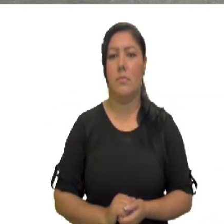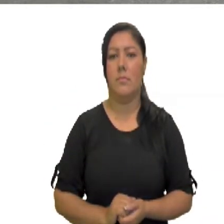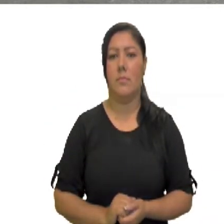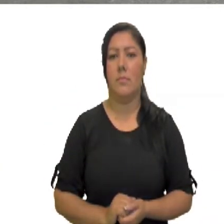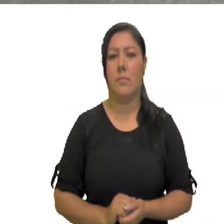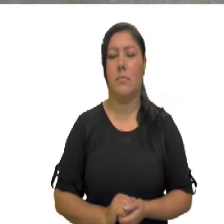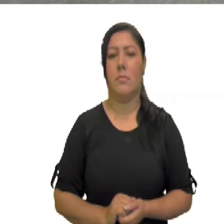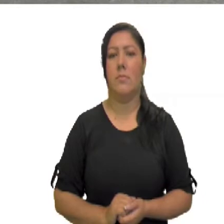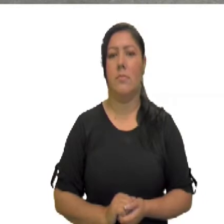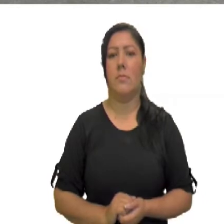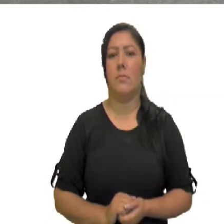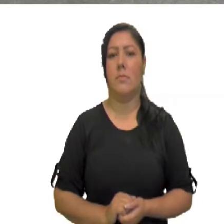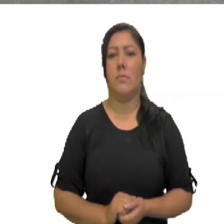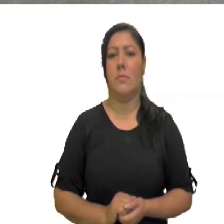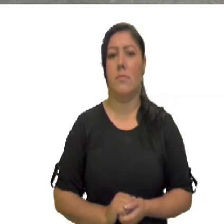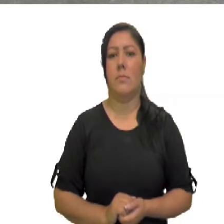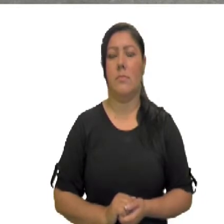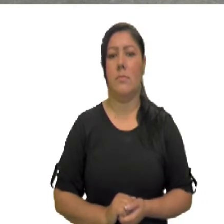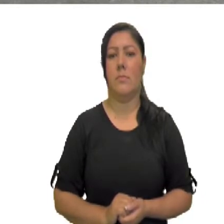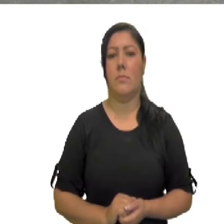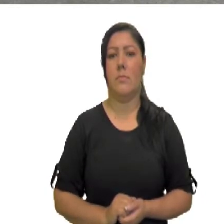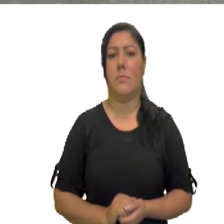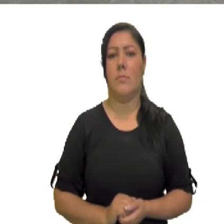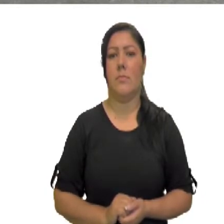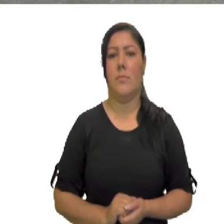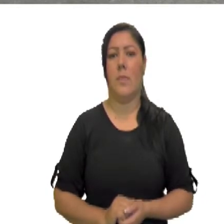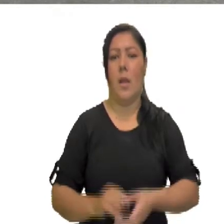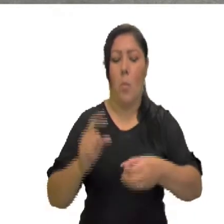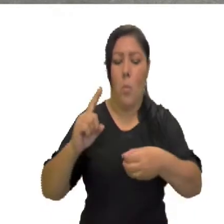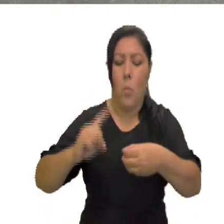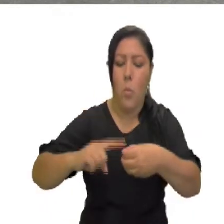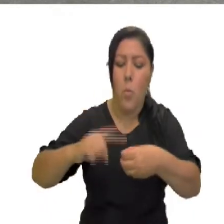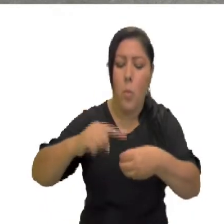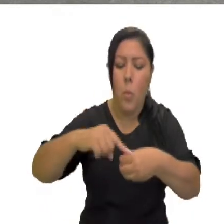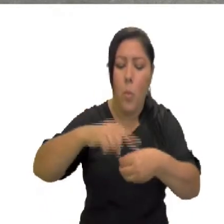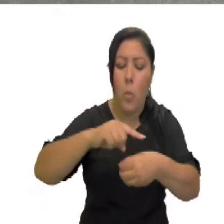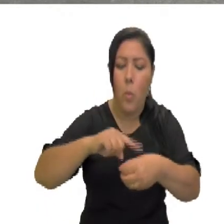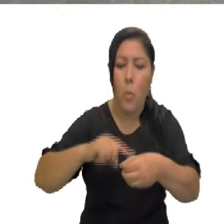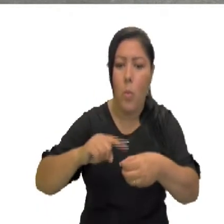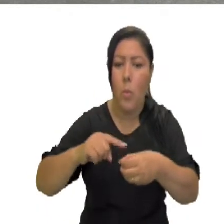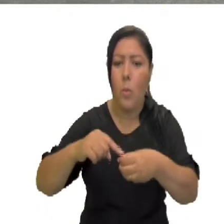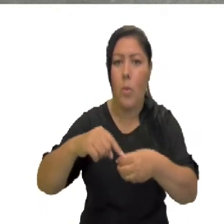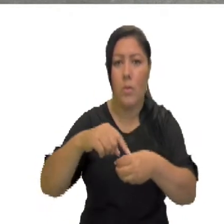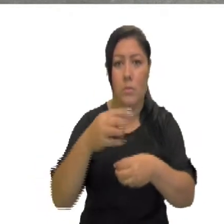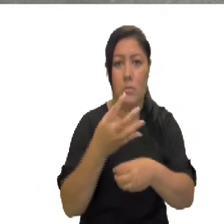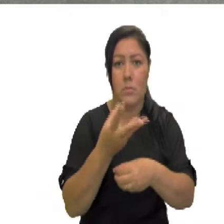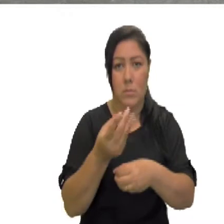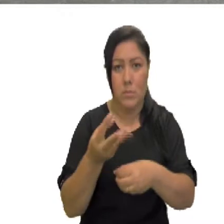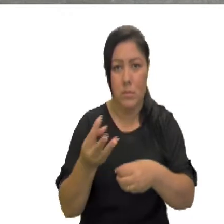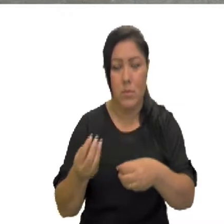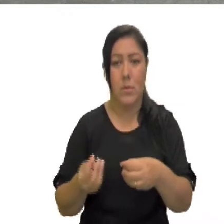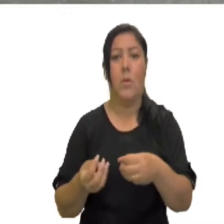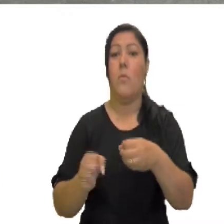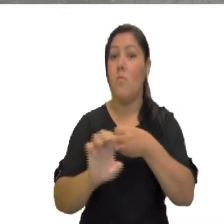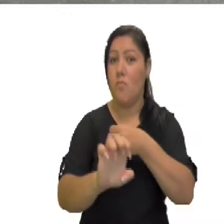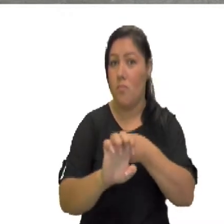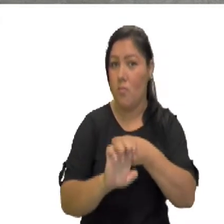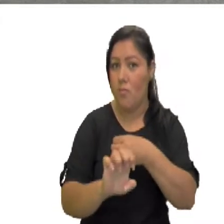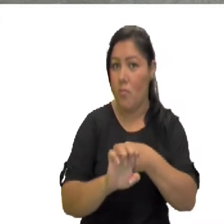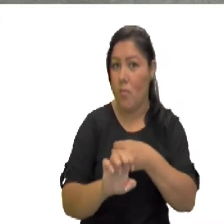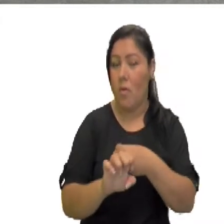e da água. Ele é pluricelular, ele é eucarionte, ele